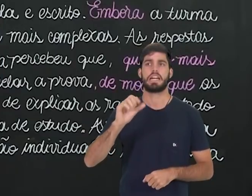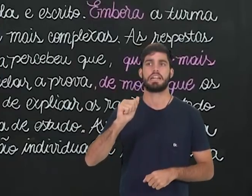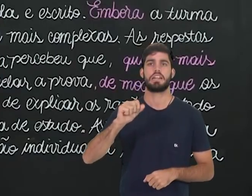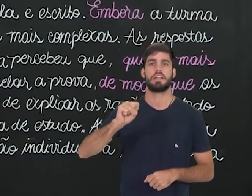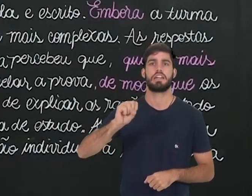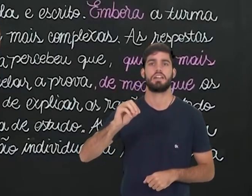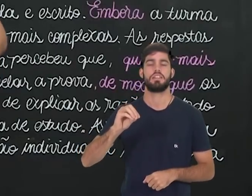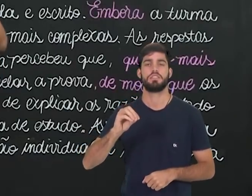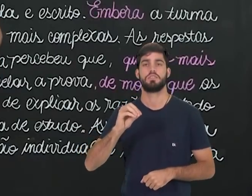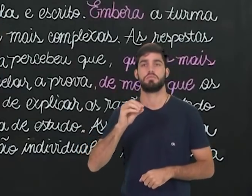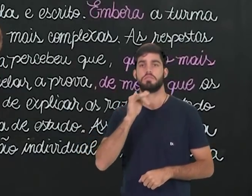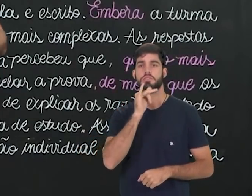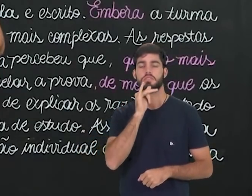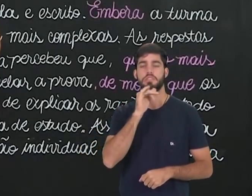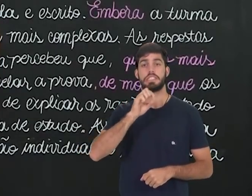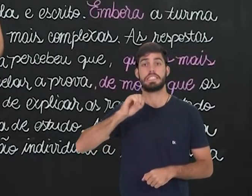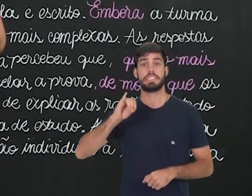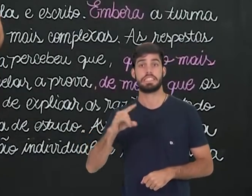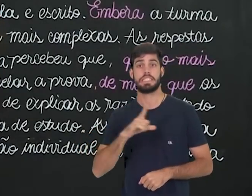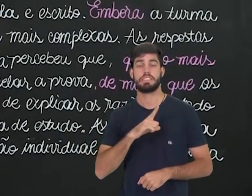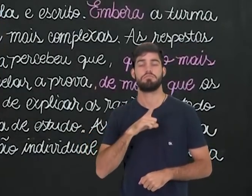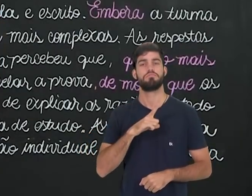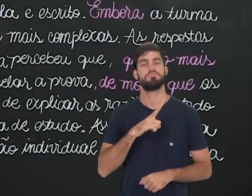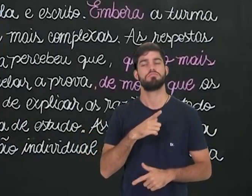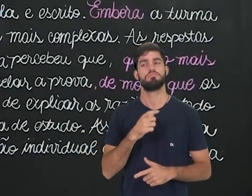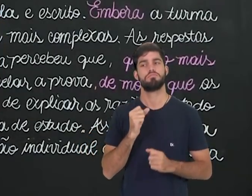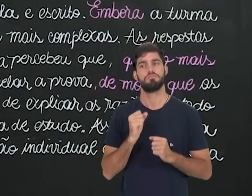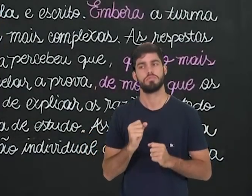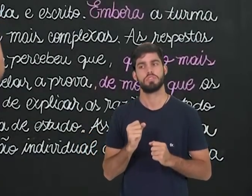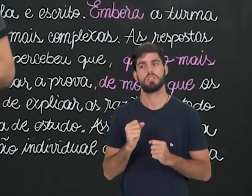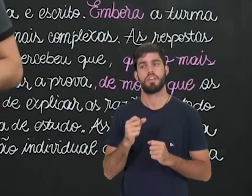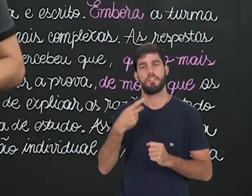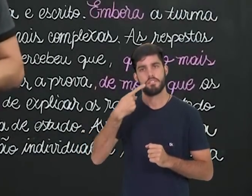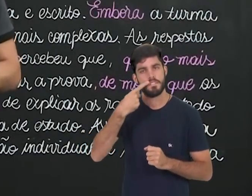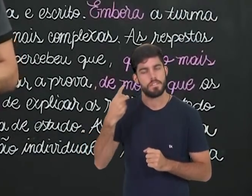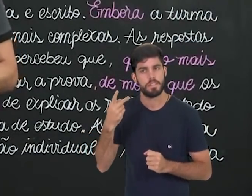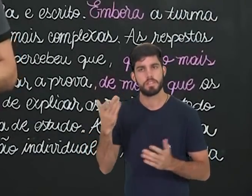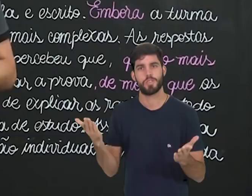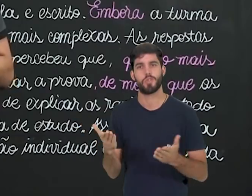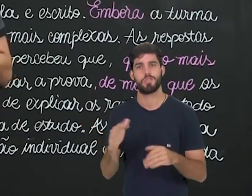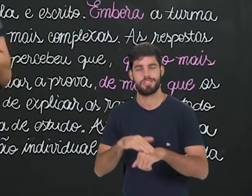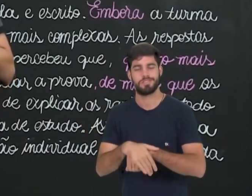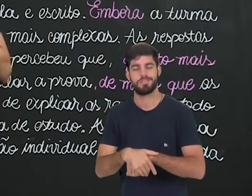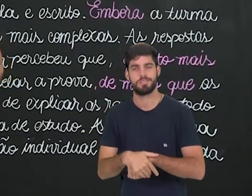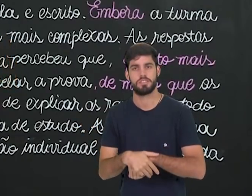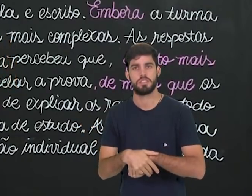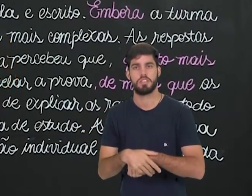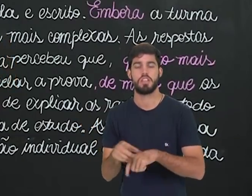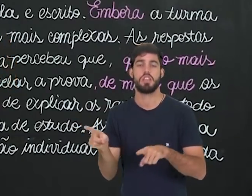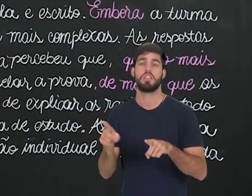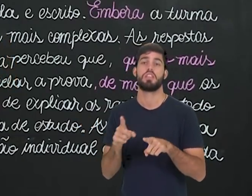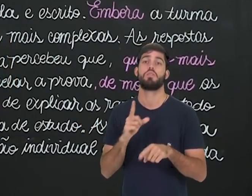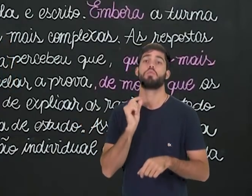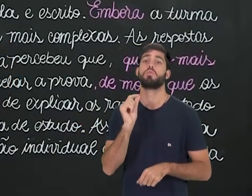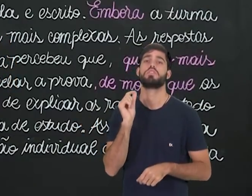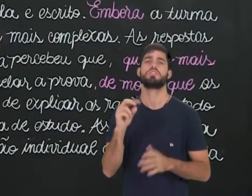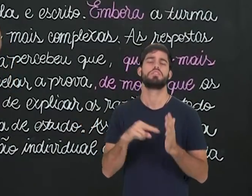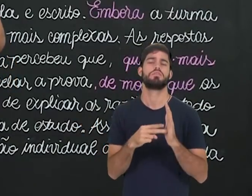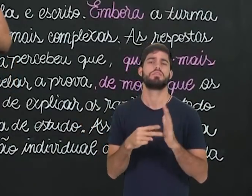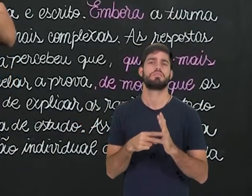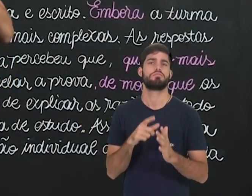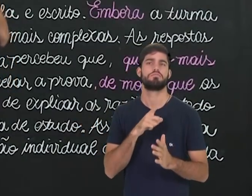ou seja, se eu tiver condições, irei visitá-lo hoje à noite. Então há uma condição para que essa